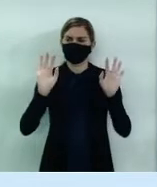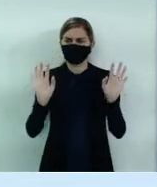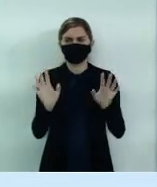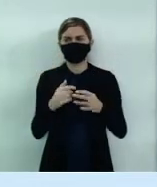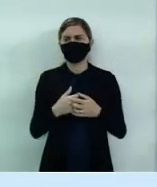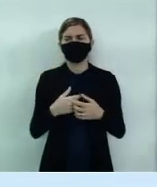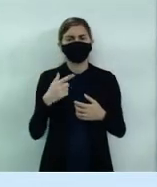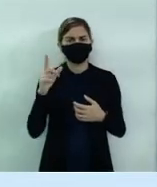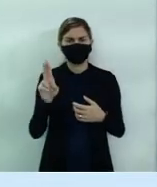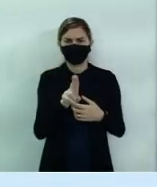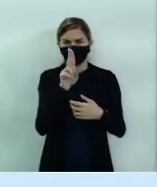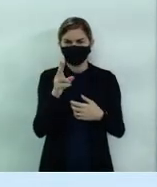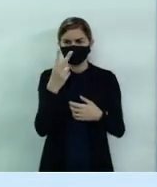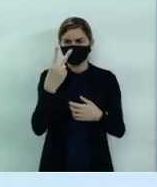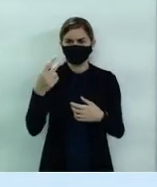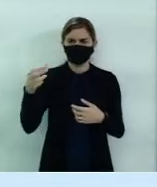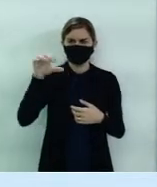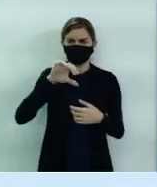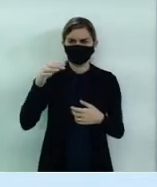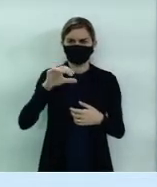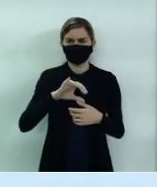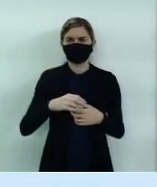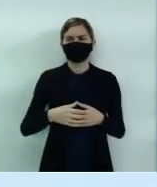usando aqui 2 copos.